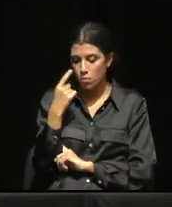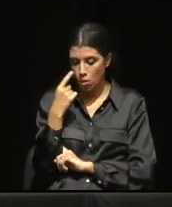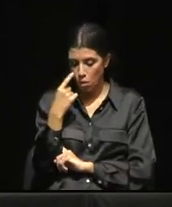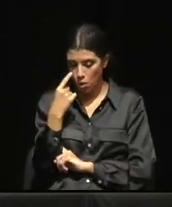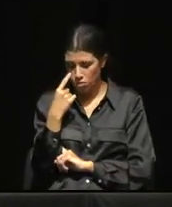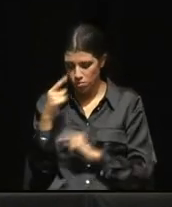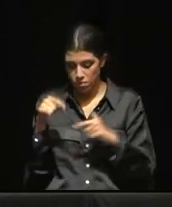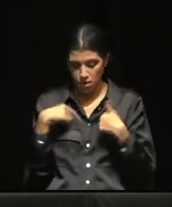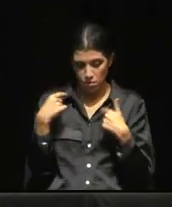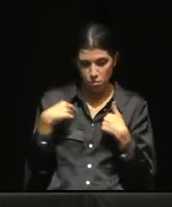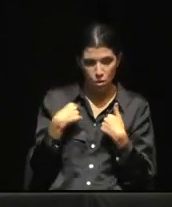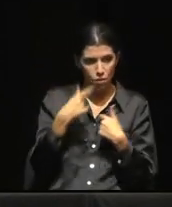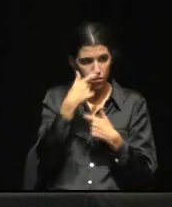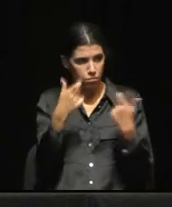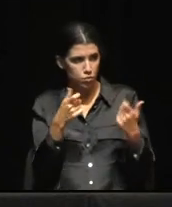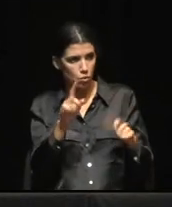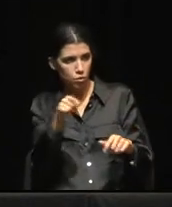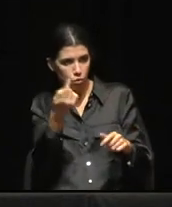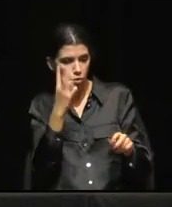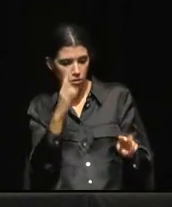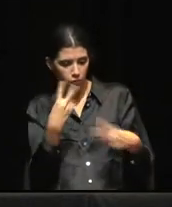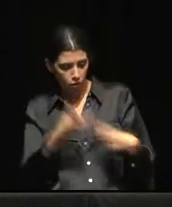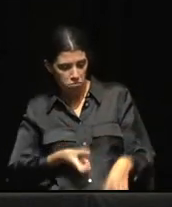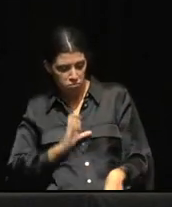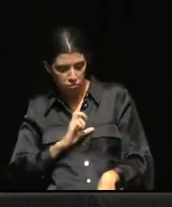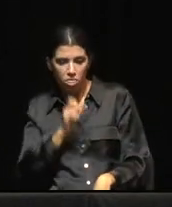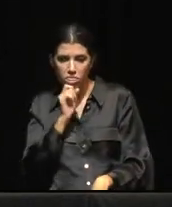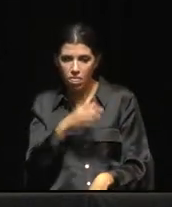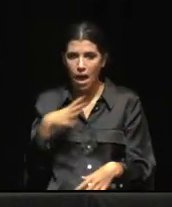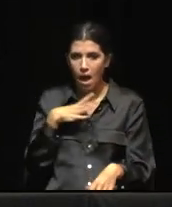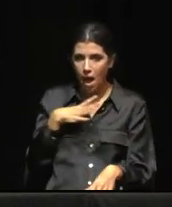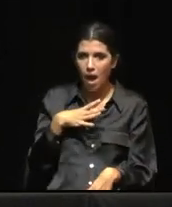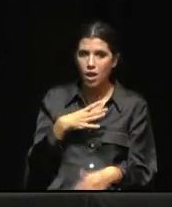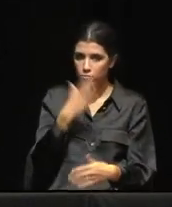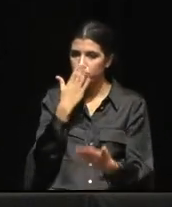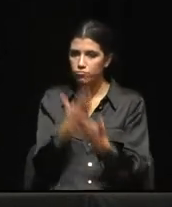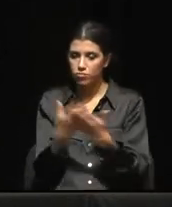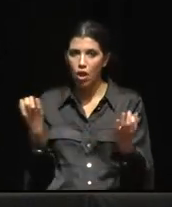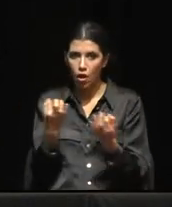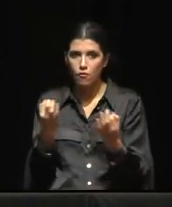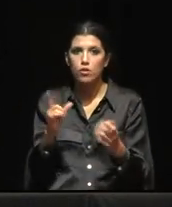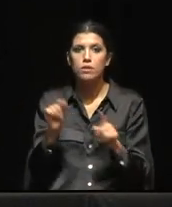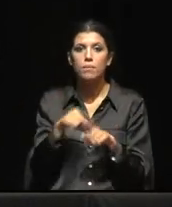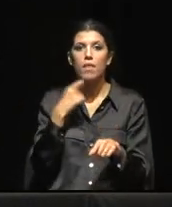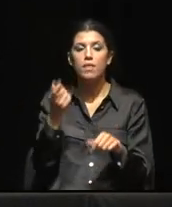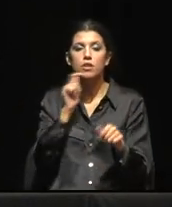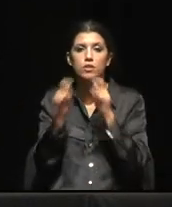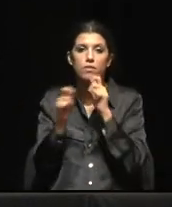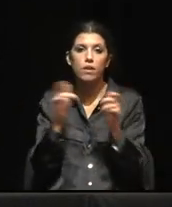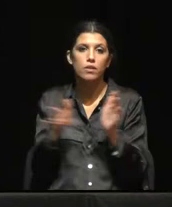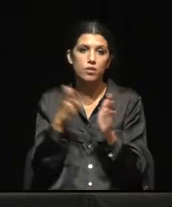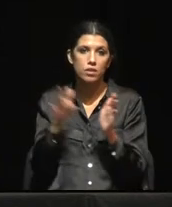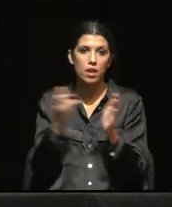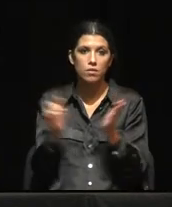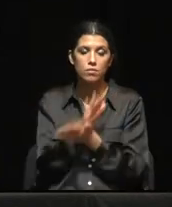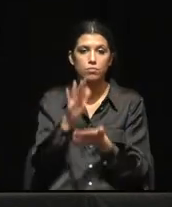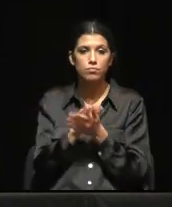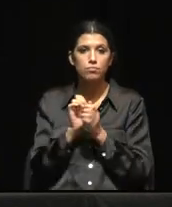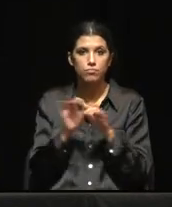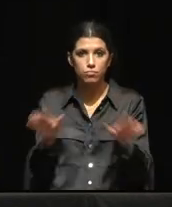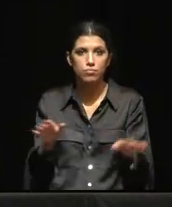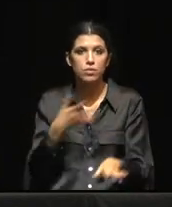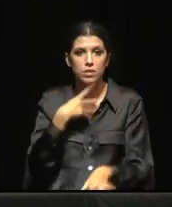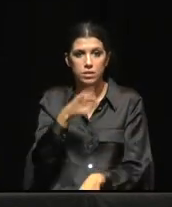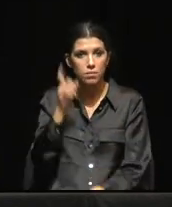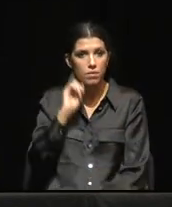próprio e aos outros que tinha coragem e consegui enfrentar os meus medos afirmou a entrevista ao diário notícias publicada a 7 de Dezembro